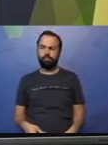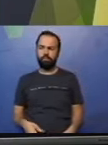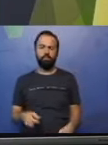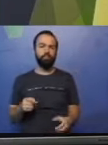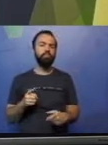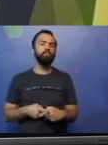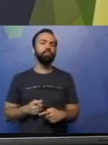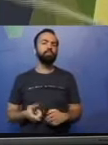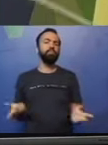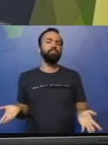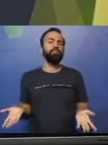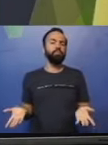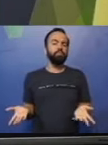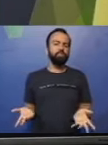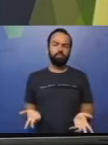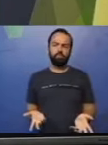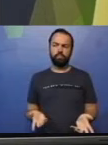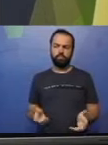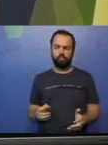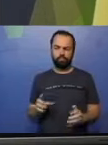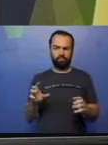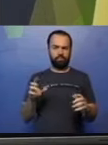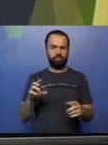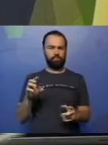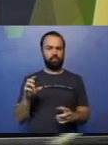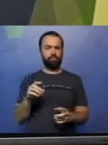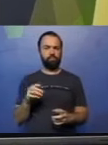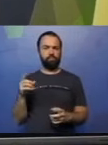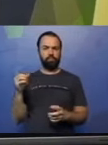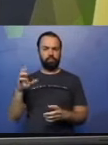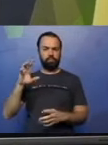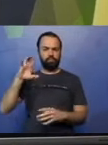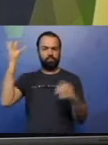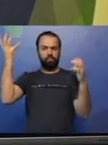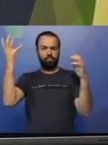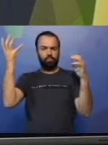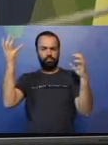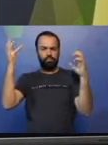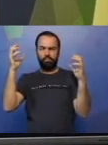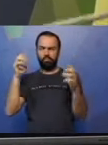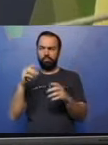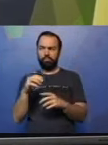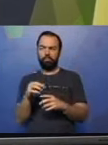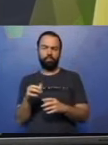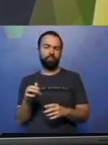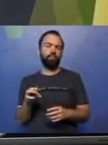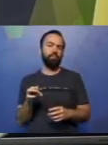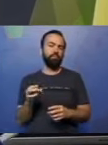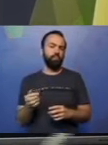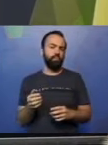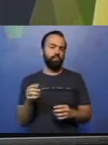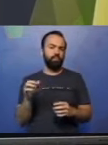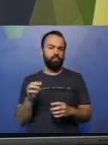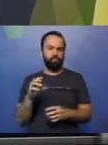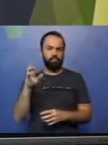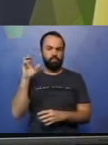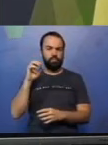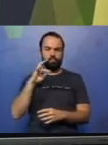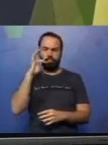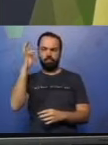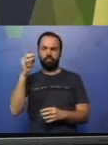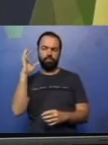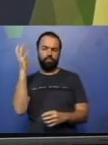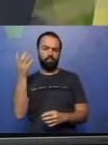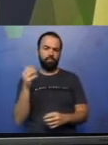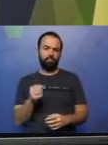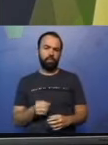Por quê? A previsão do tempo, ela é uma previsão. Ela